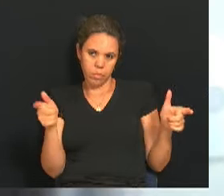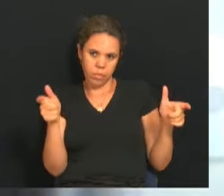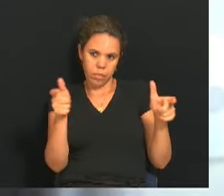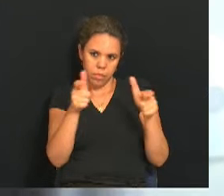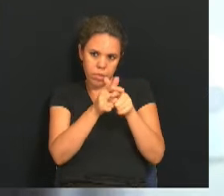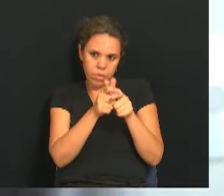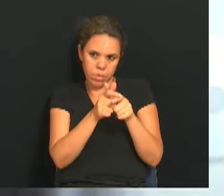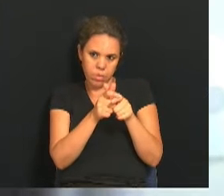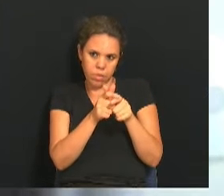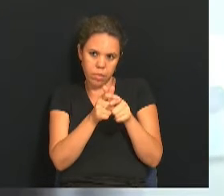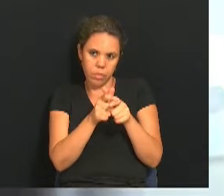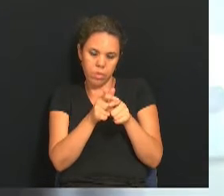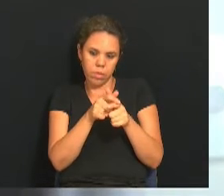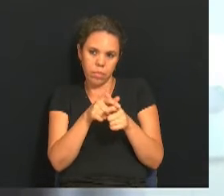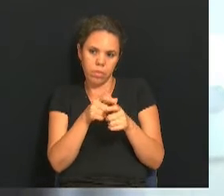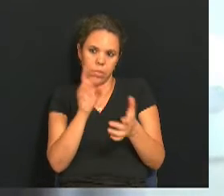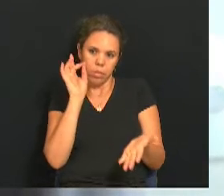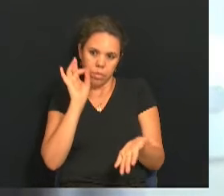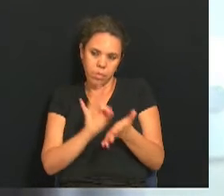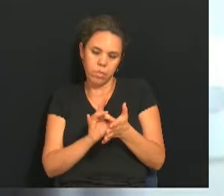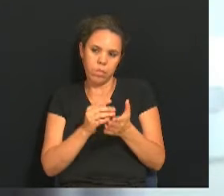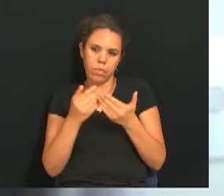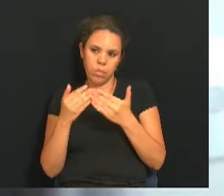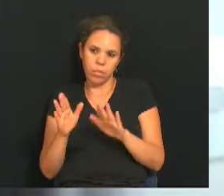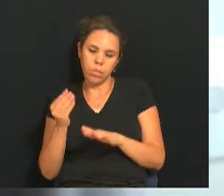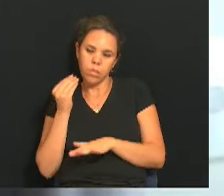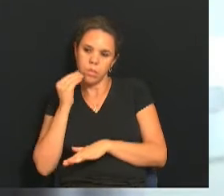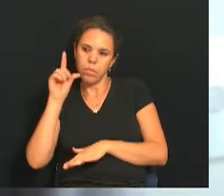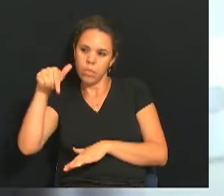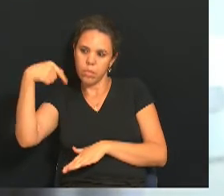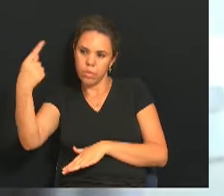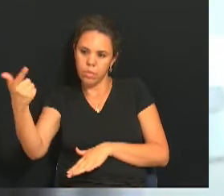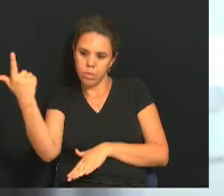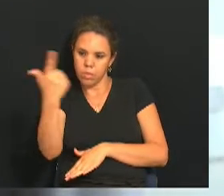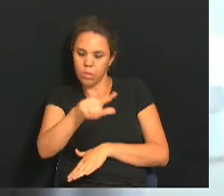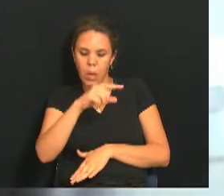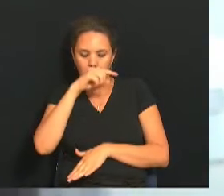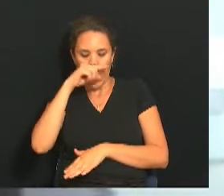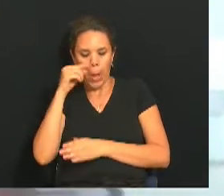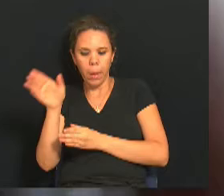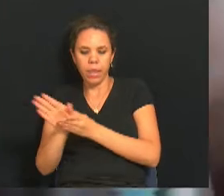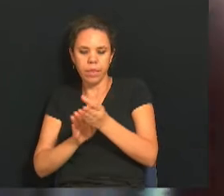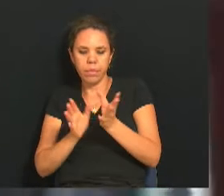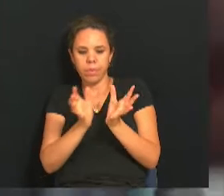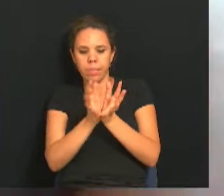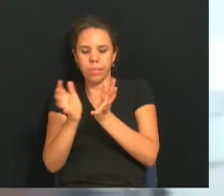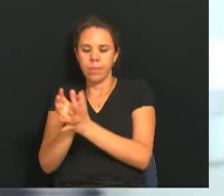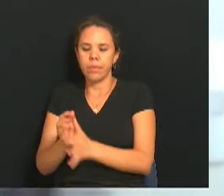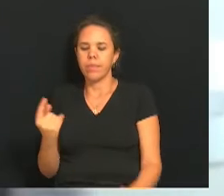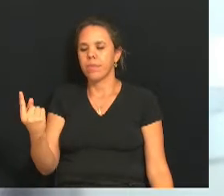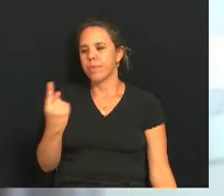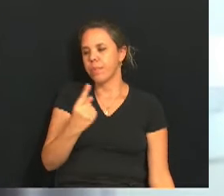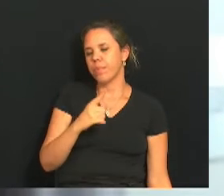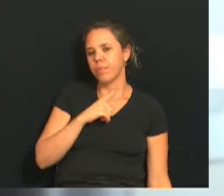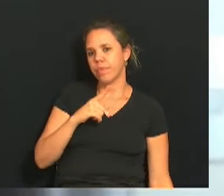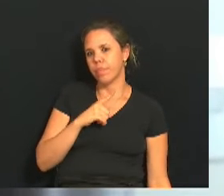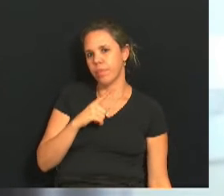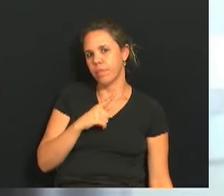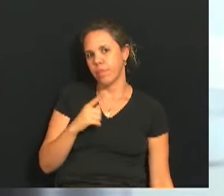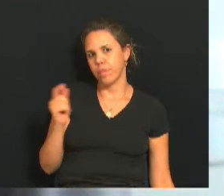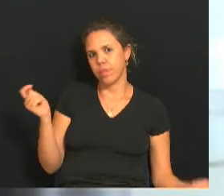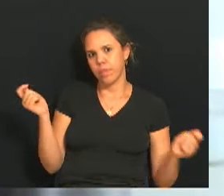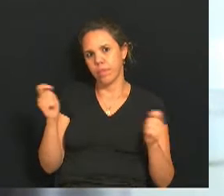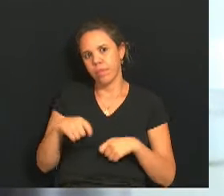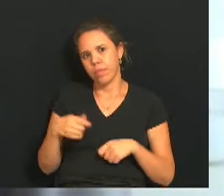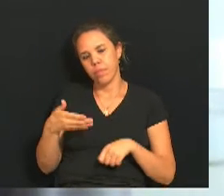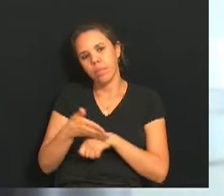mais concisa, abrindo espaço para, posteriormente, os seus conselhos, cada colegiado pudesse, uma